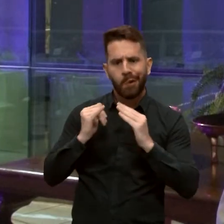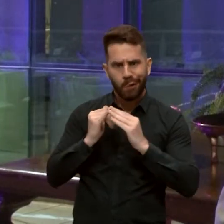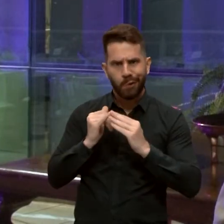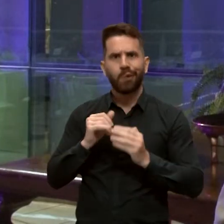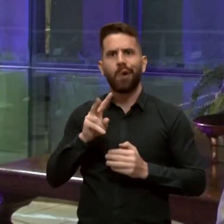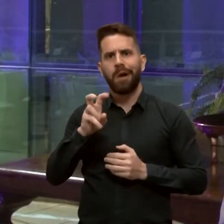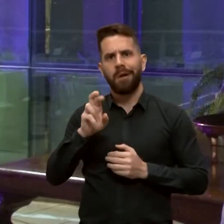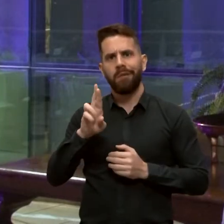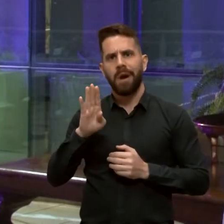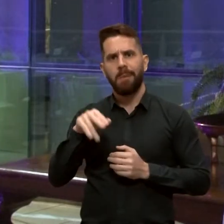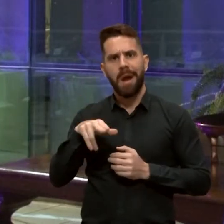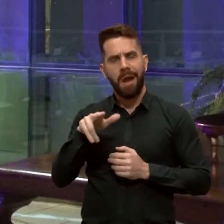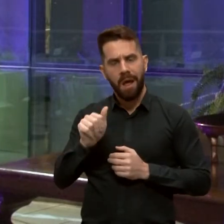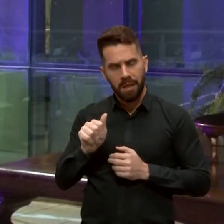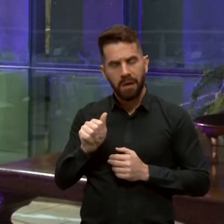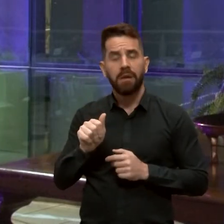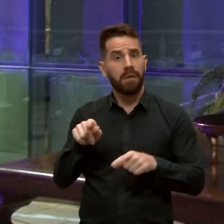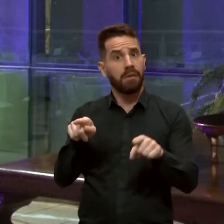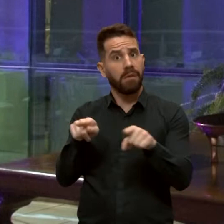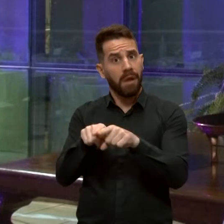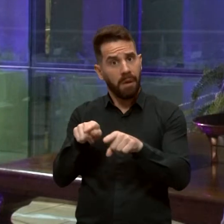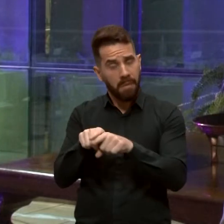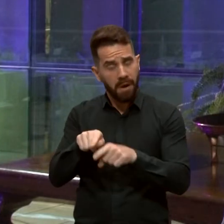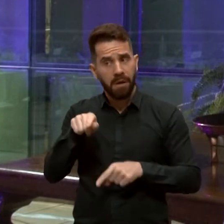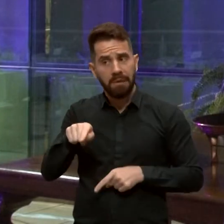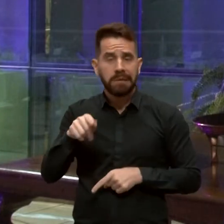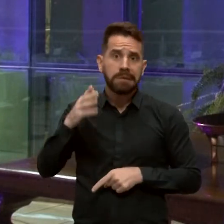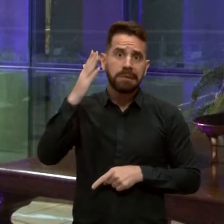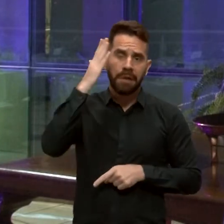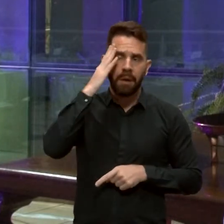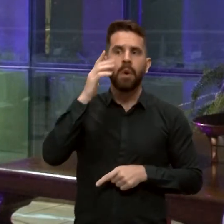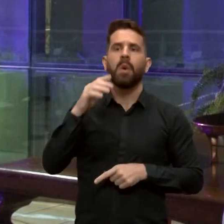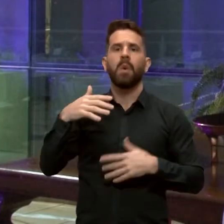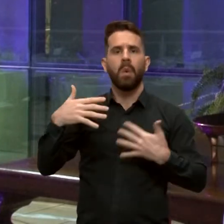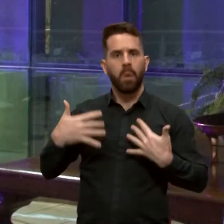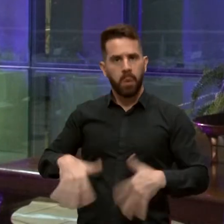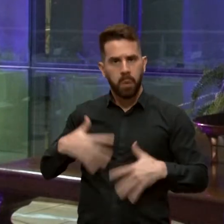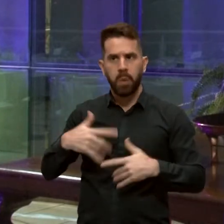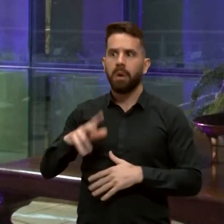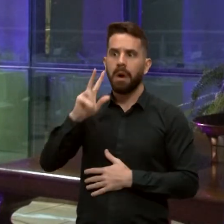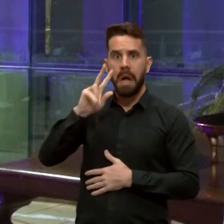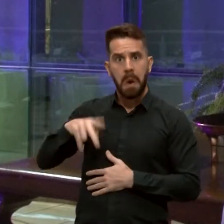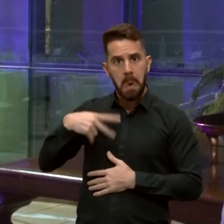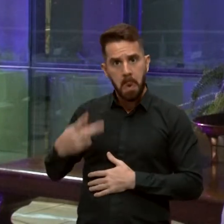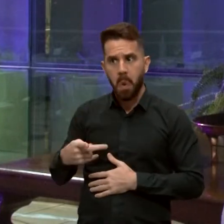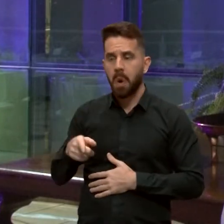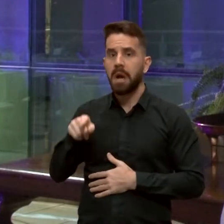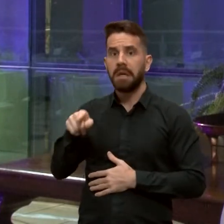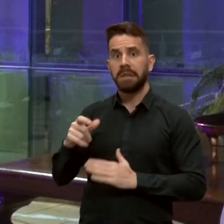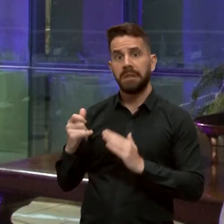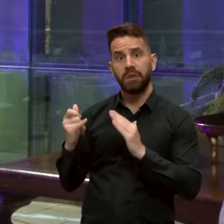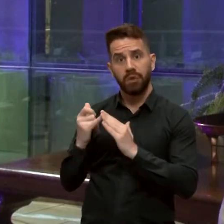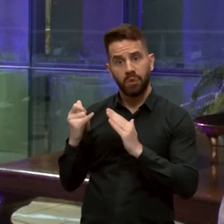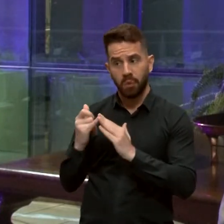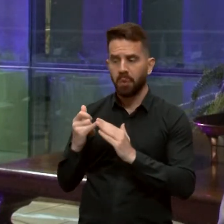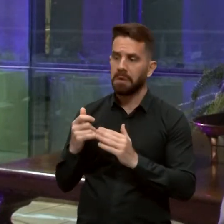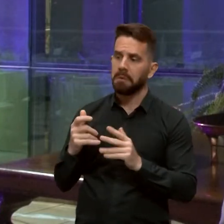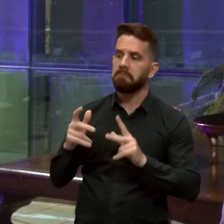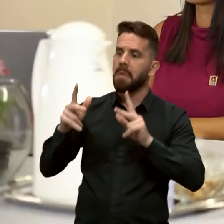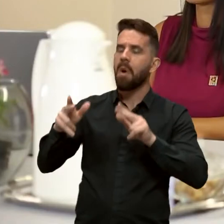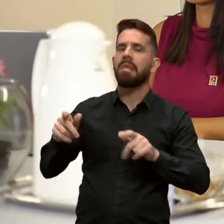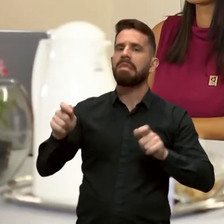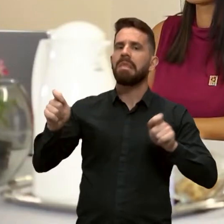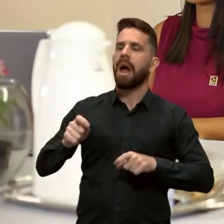Verbena, mas mais do que isso, né, que eles reconheçam em nós, no Instituto Verbena, um parceiro, porque